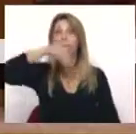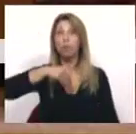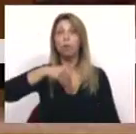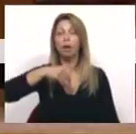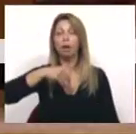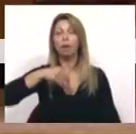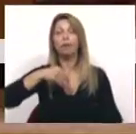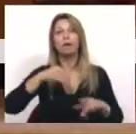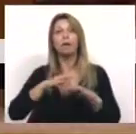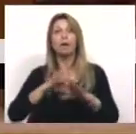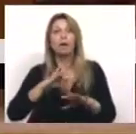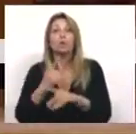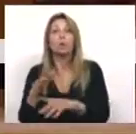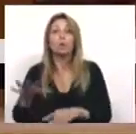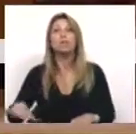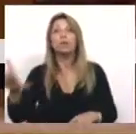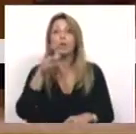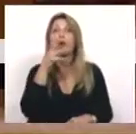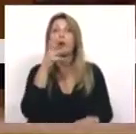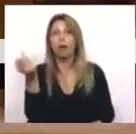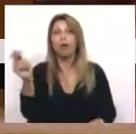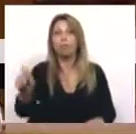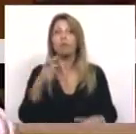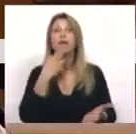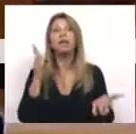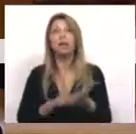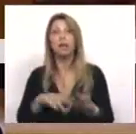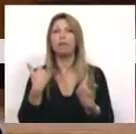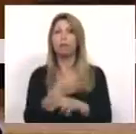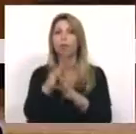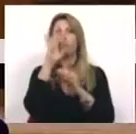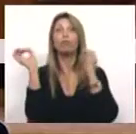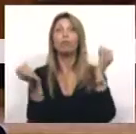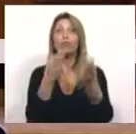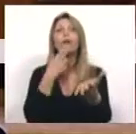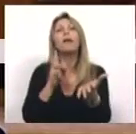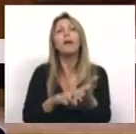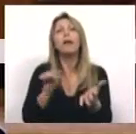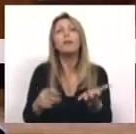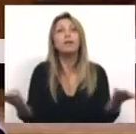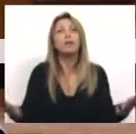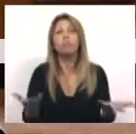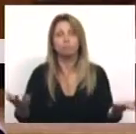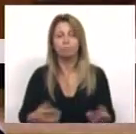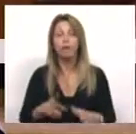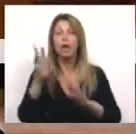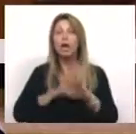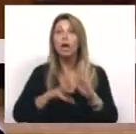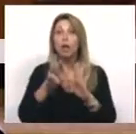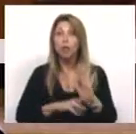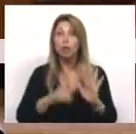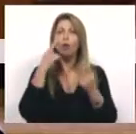partir de outras circunstâncias dramáticas da realidade dos fogos florestais. E a verdade é que estes relatórios apontam